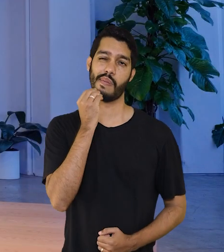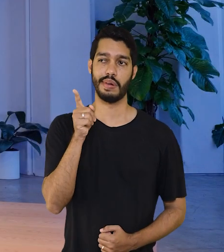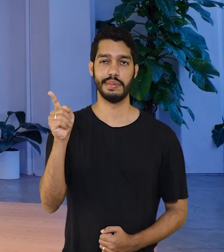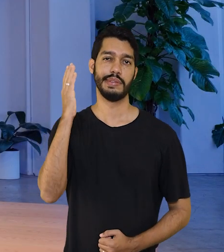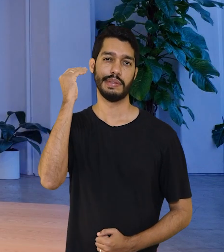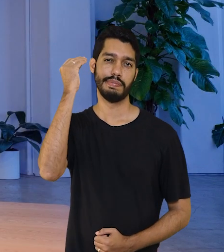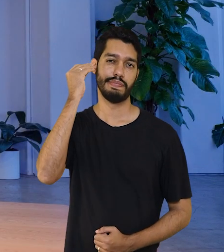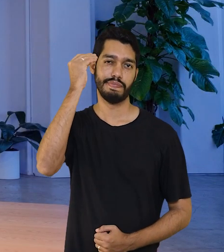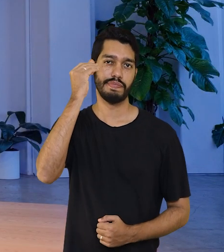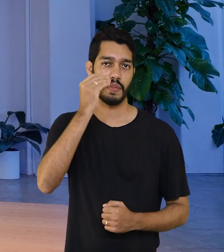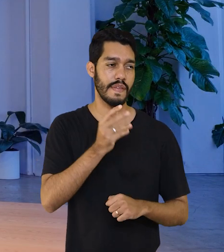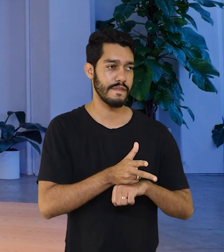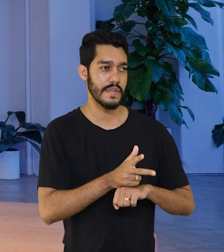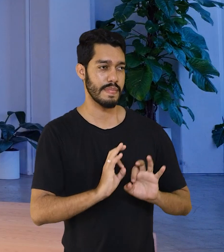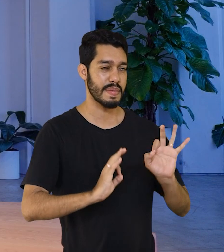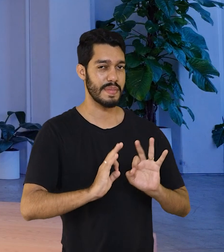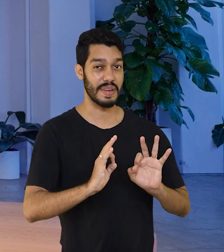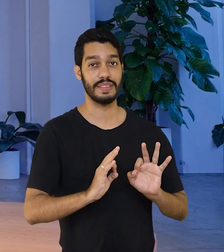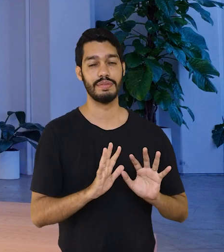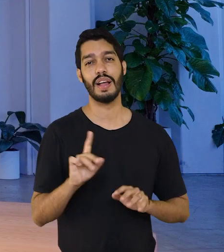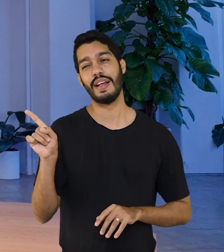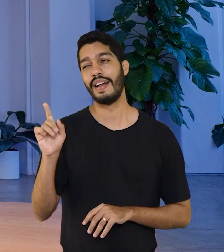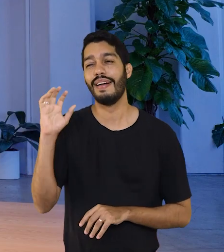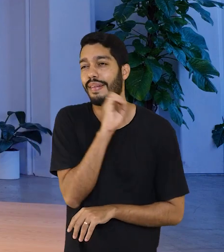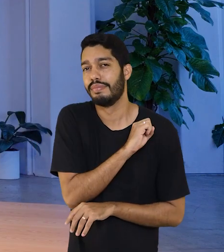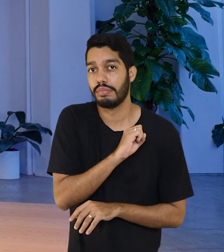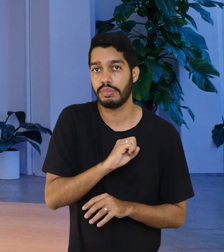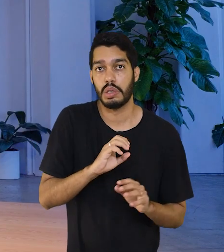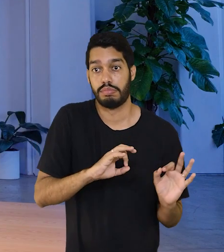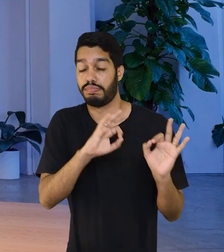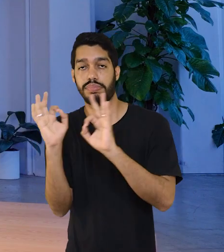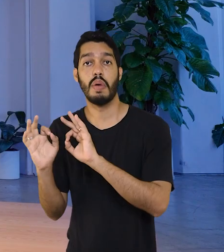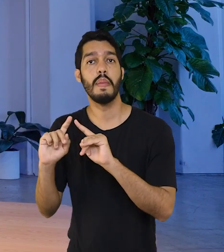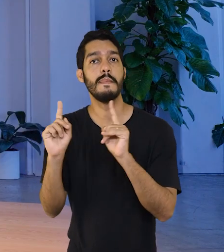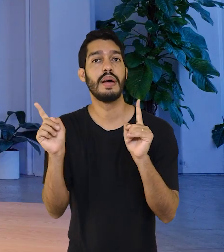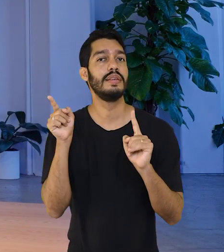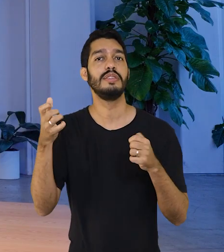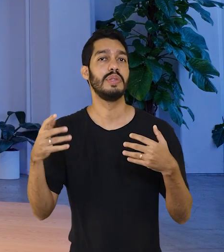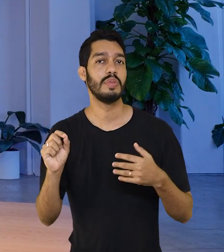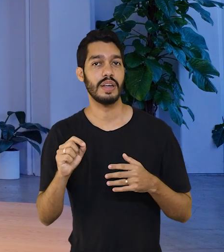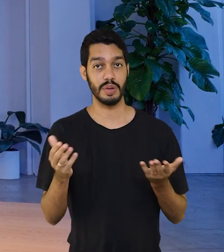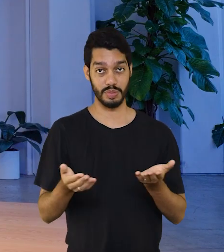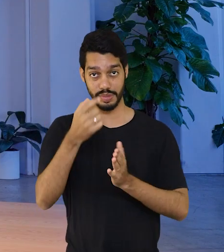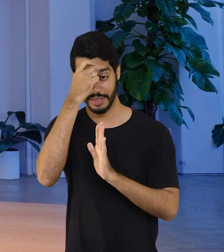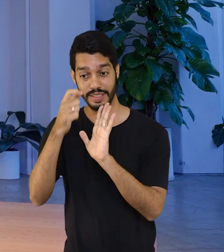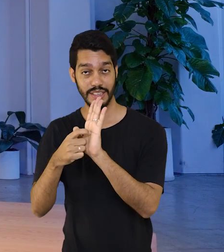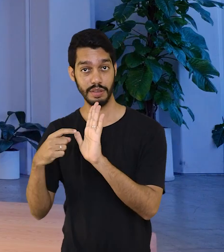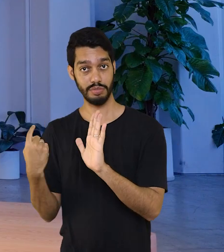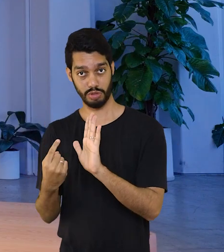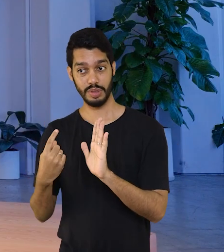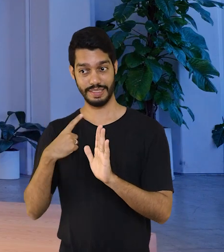Claro que eles sabem fazer vídeo, né? Passou corrido, mas ele explica um pouquinho assim, pensa que tudo isso que hoje a nossa AI ajuda a